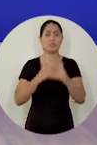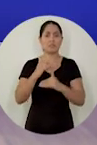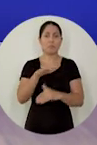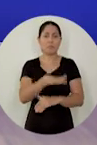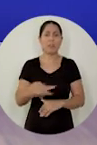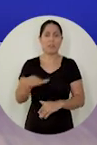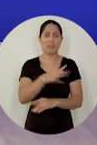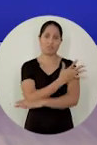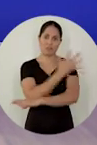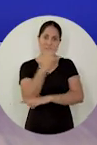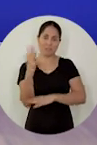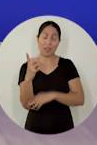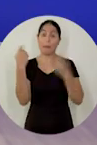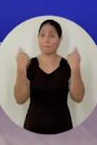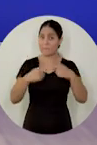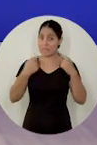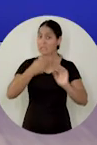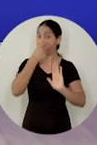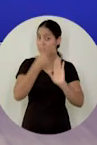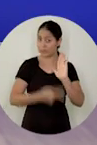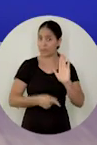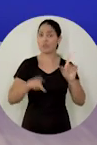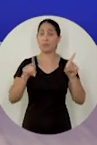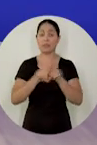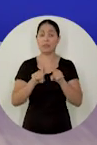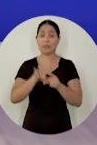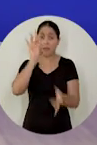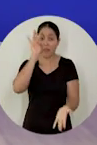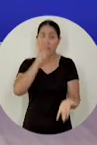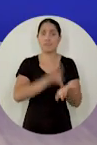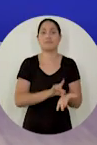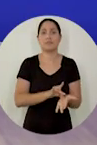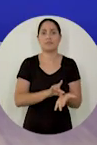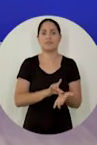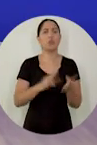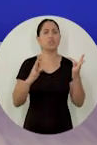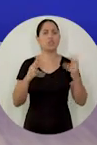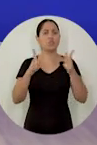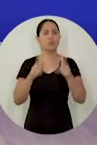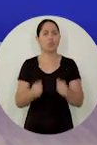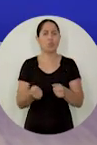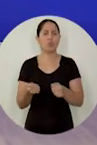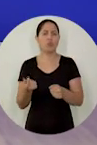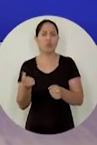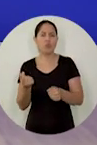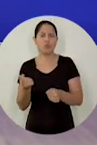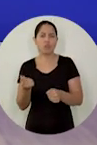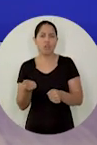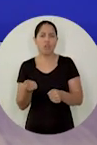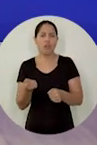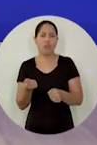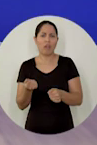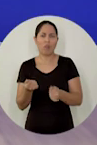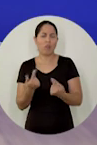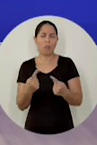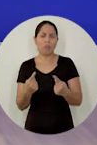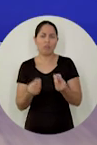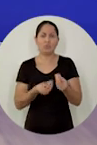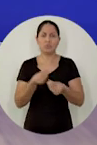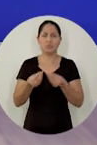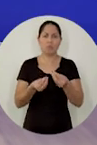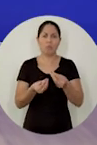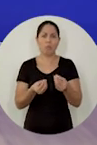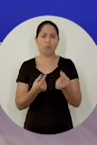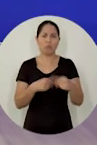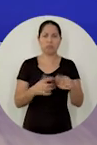desenvolvimento sustentável requer planejamento e o reconhecimento de que os recursos são finitos. Ele não deve ser